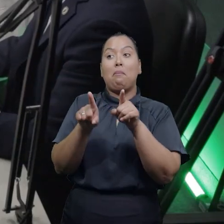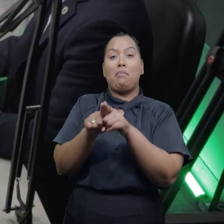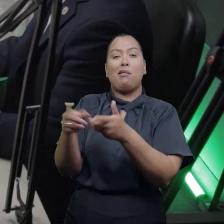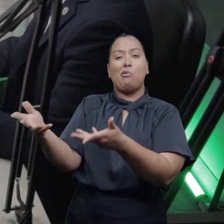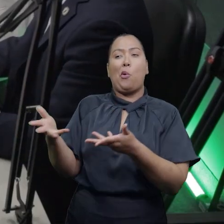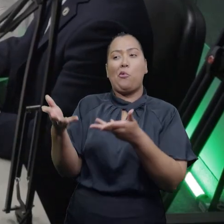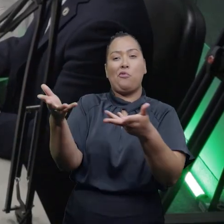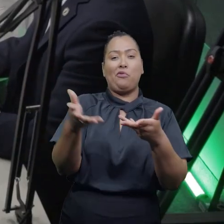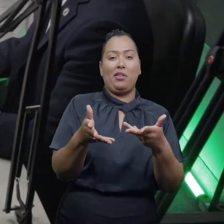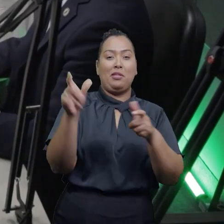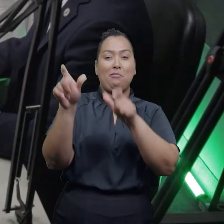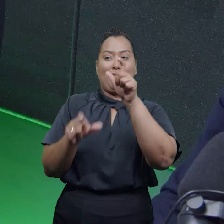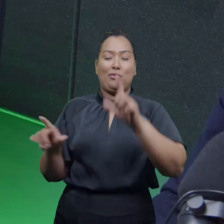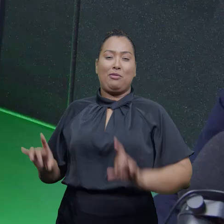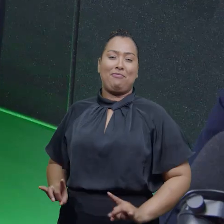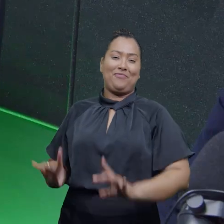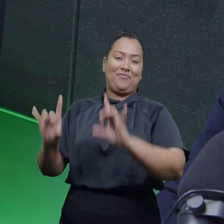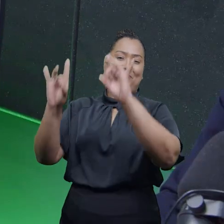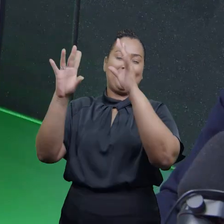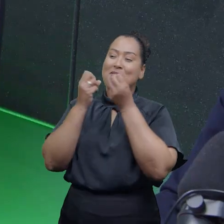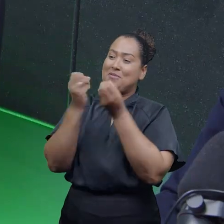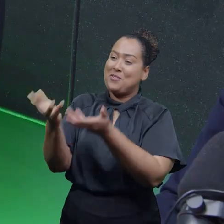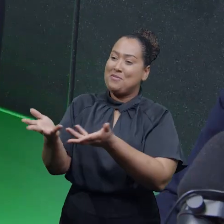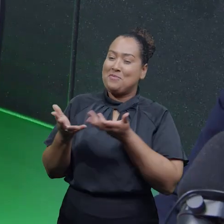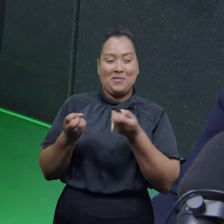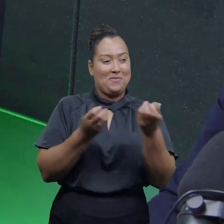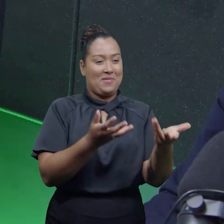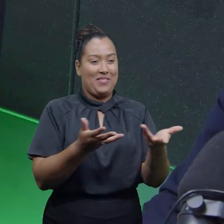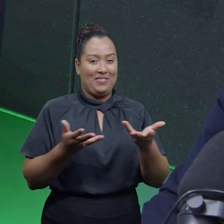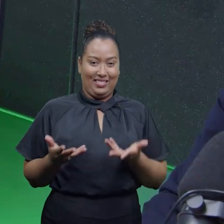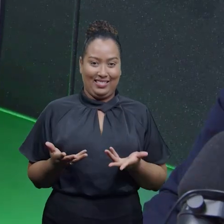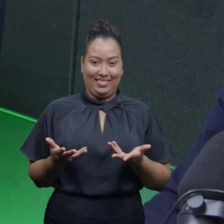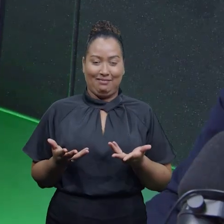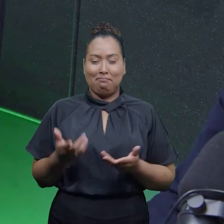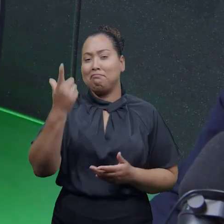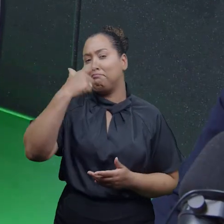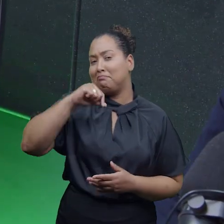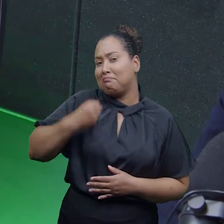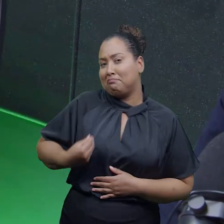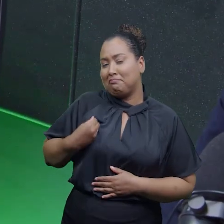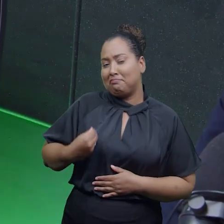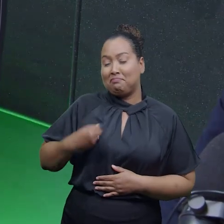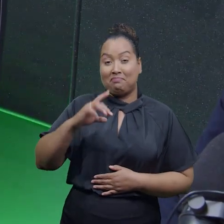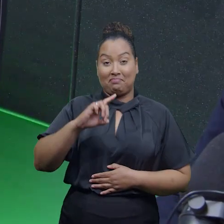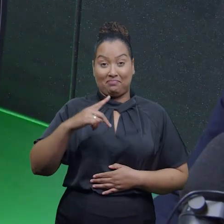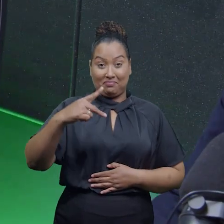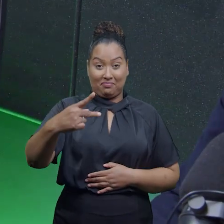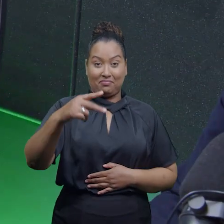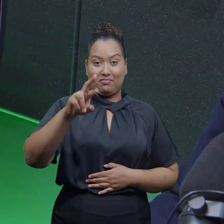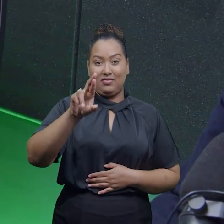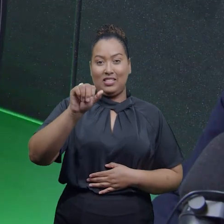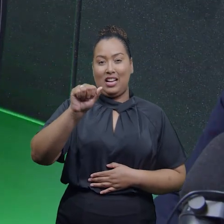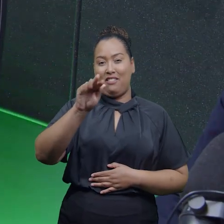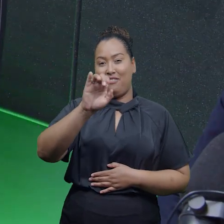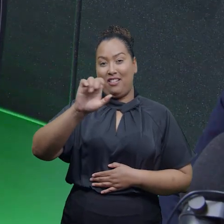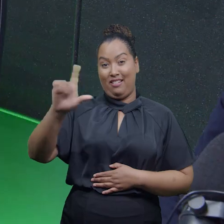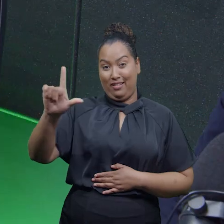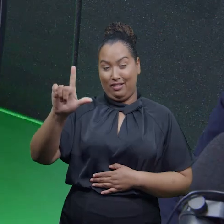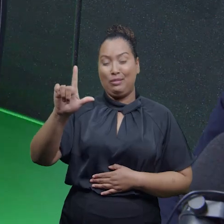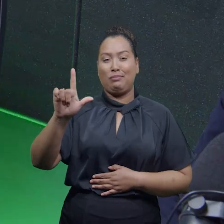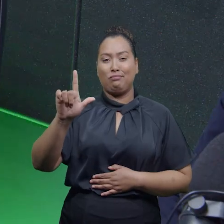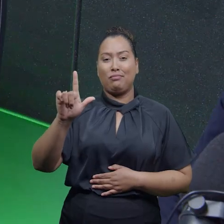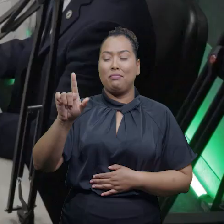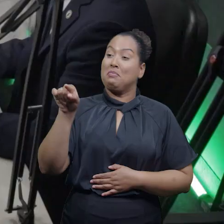convidados especialíssimos. Então, sejam todos bem-vindos. Nós estamos aqui com o defensor público Rafael